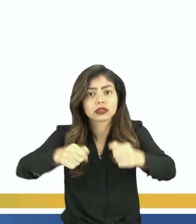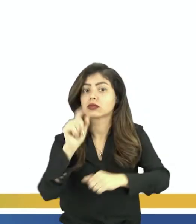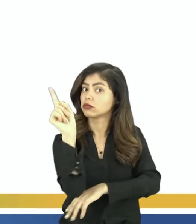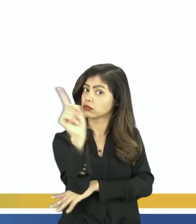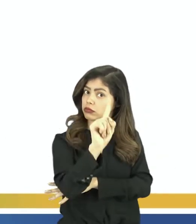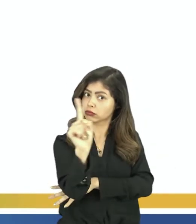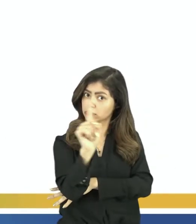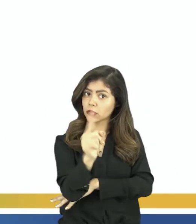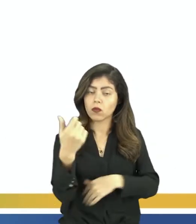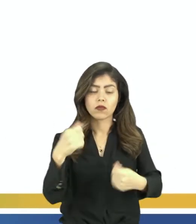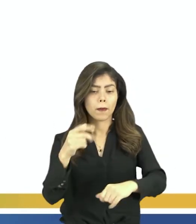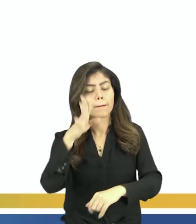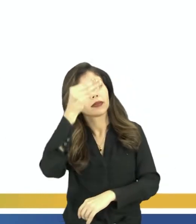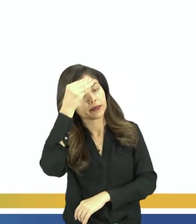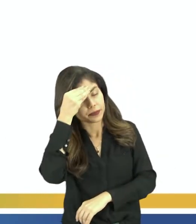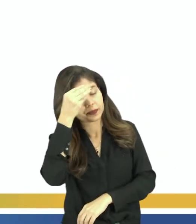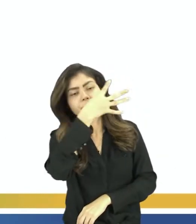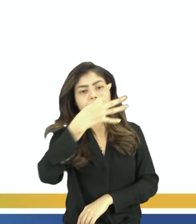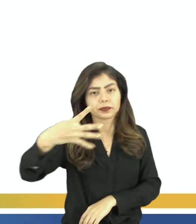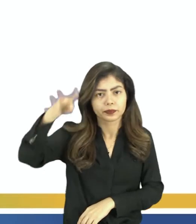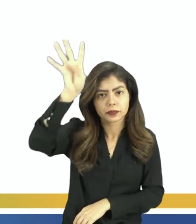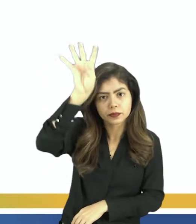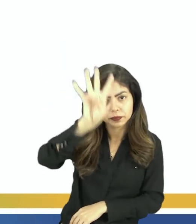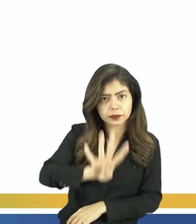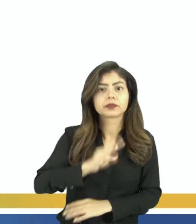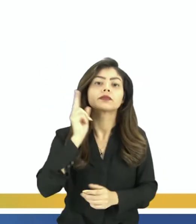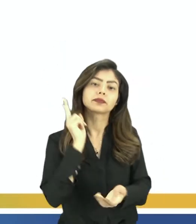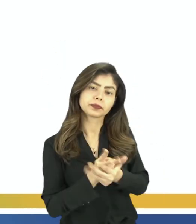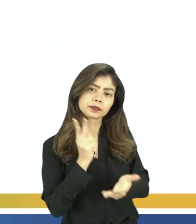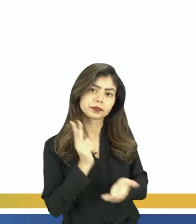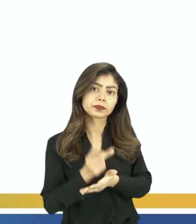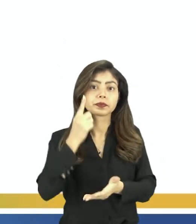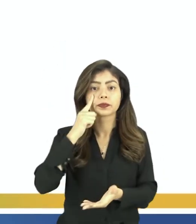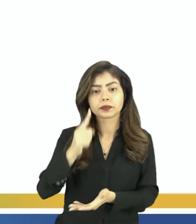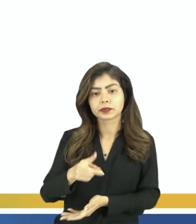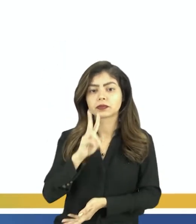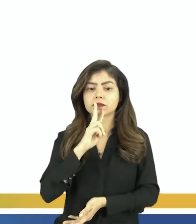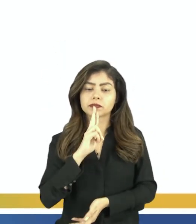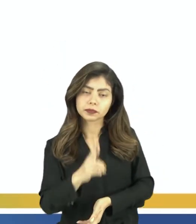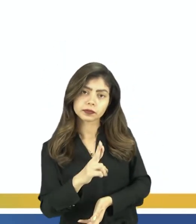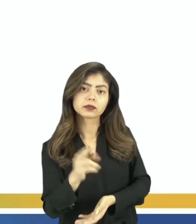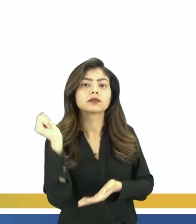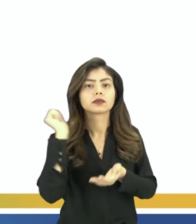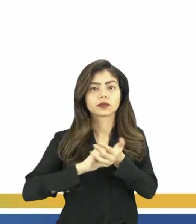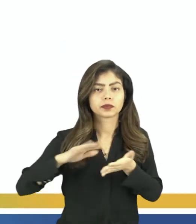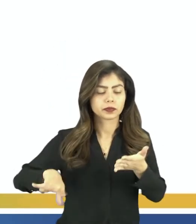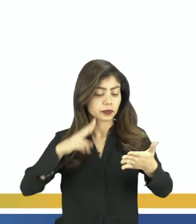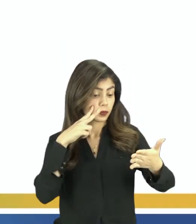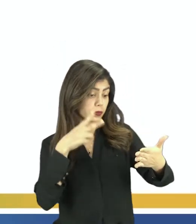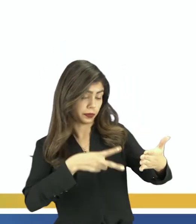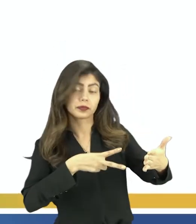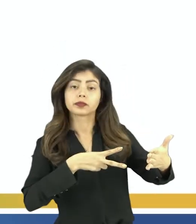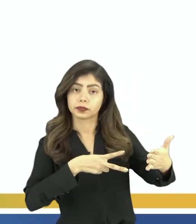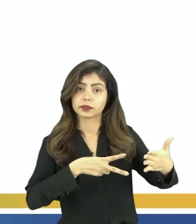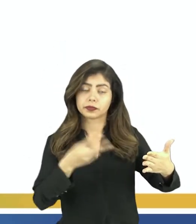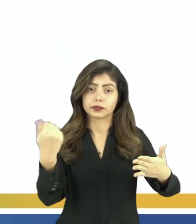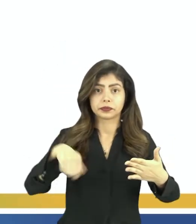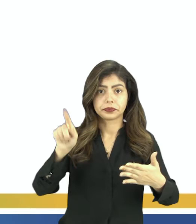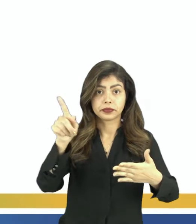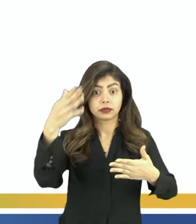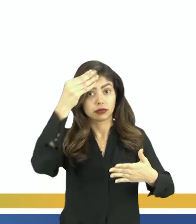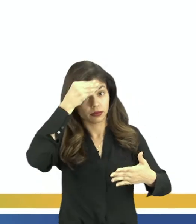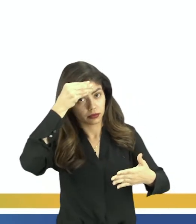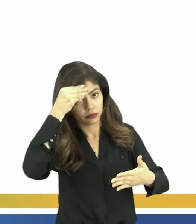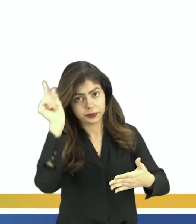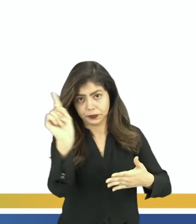Não. Então você precisa ter essa tabela disponível para quando você for resolver o exercício, você ter acesso e olhar, mas não precisa